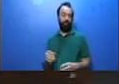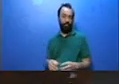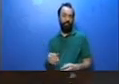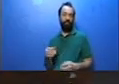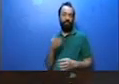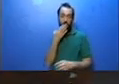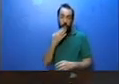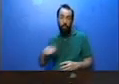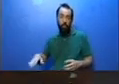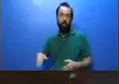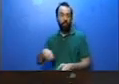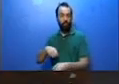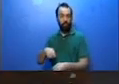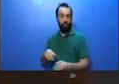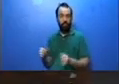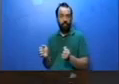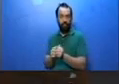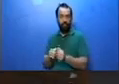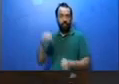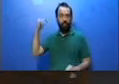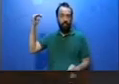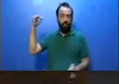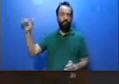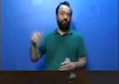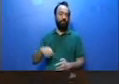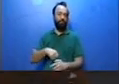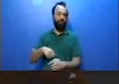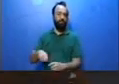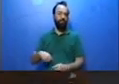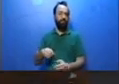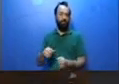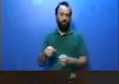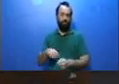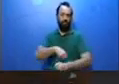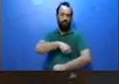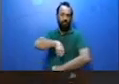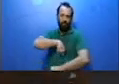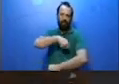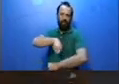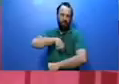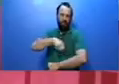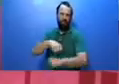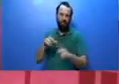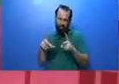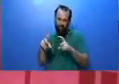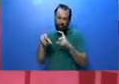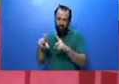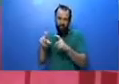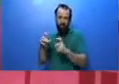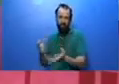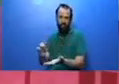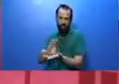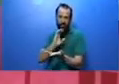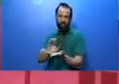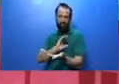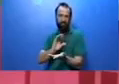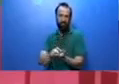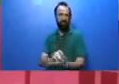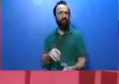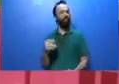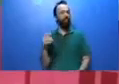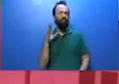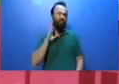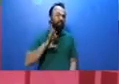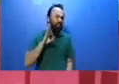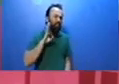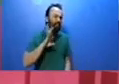claro, fizeram bolos, fizeram mousse. Olha, eu recebi bastante fotinhas. Que legal! Eu acho que saiu muita